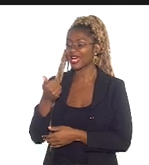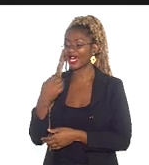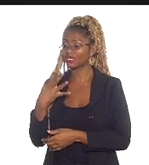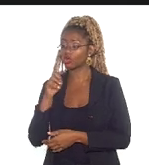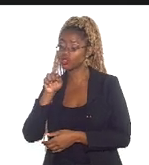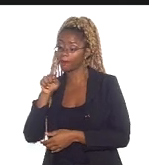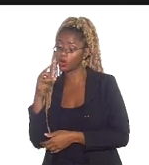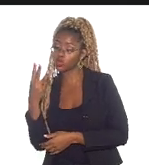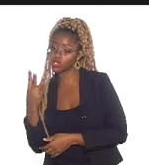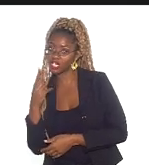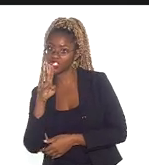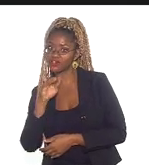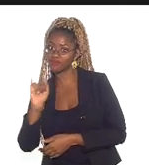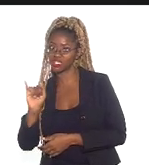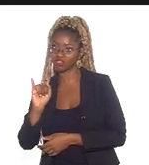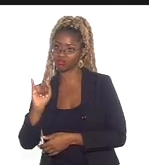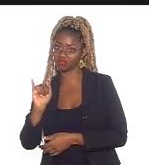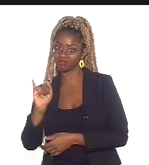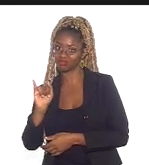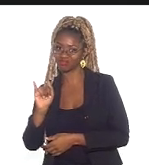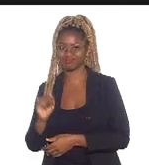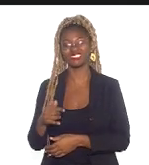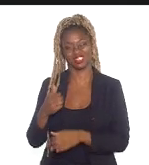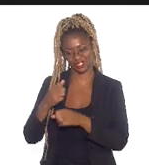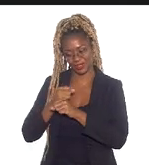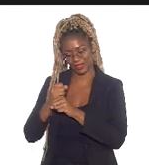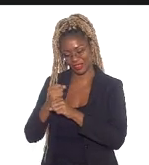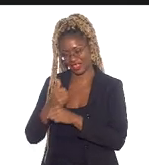ao longo dessa década. Portanto,